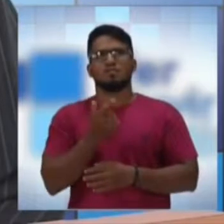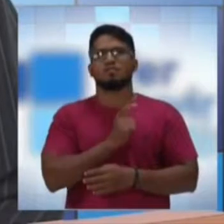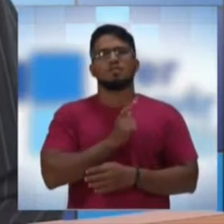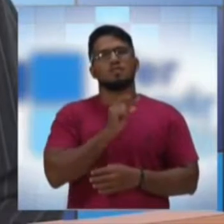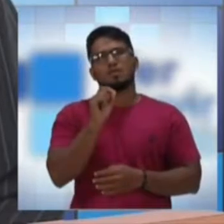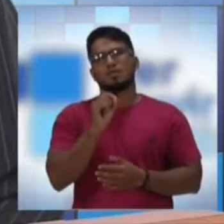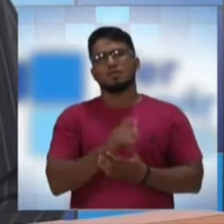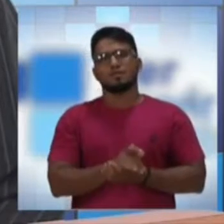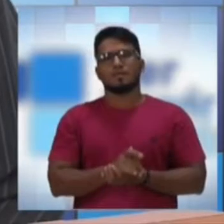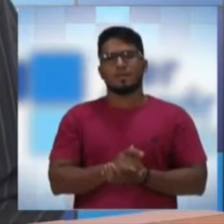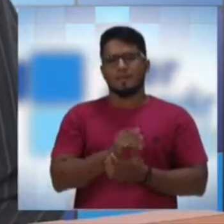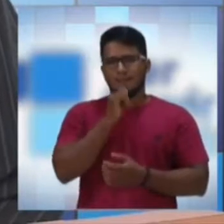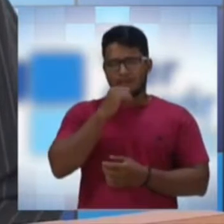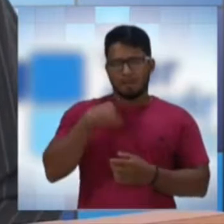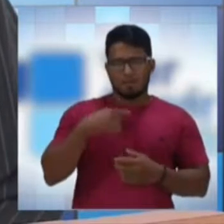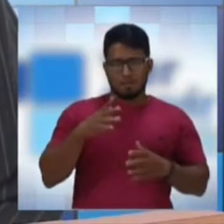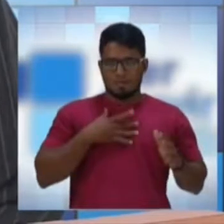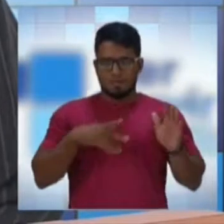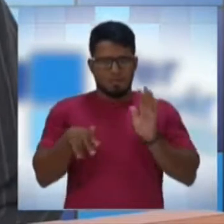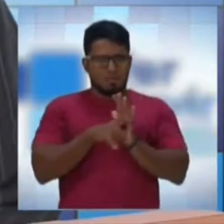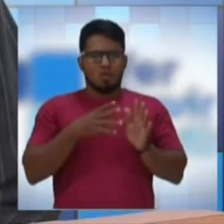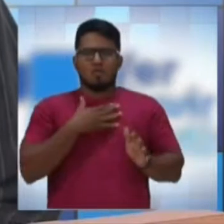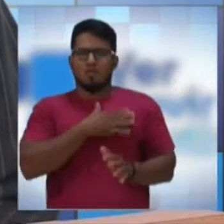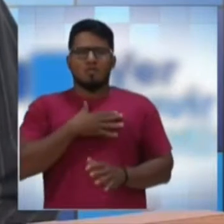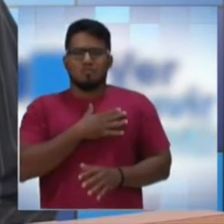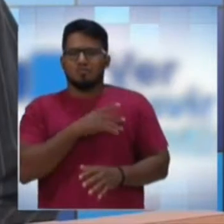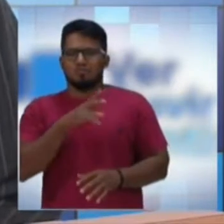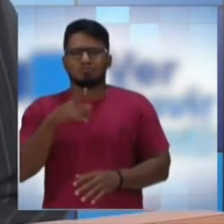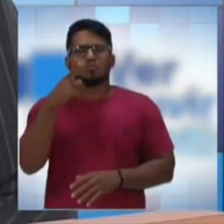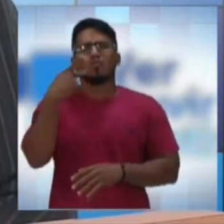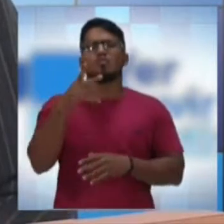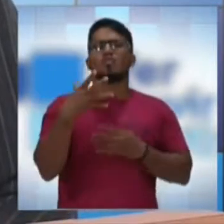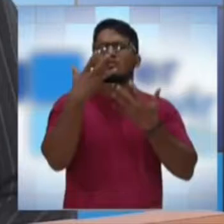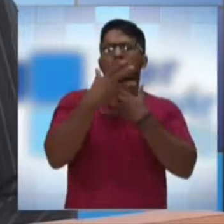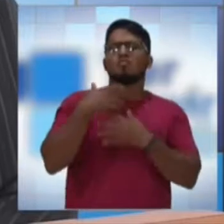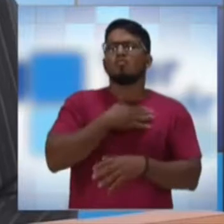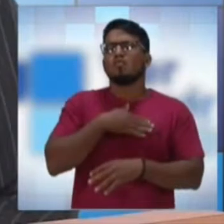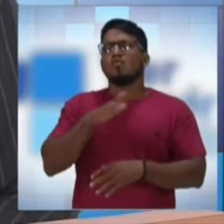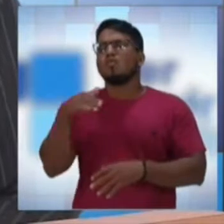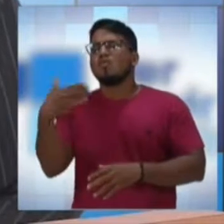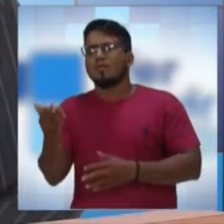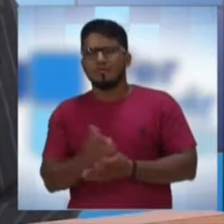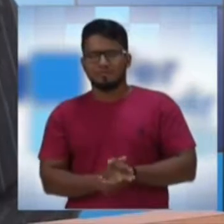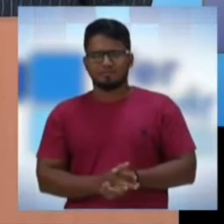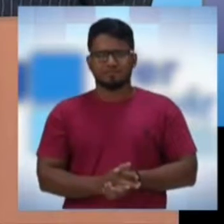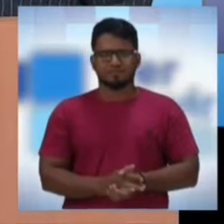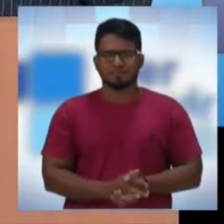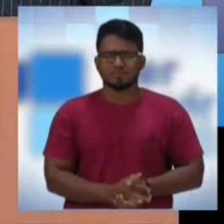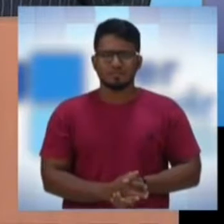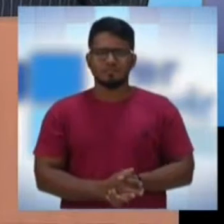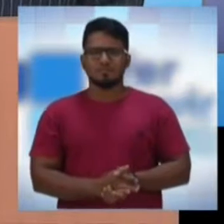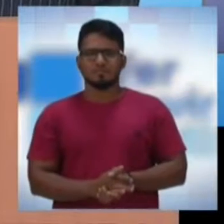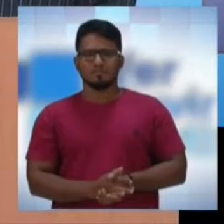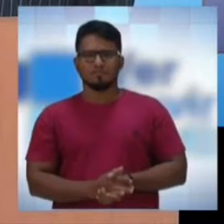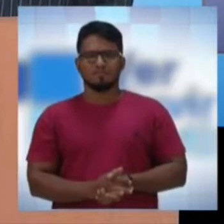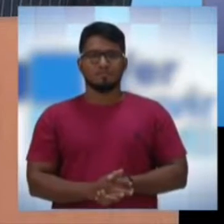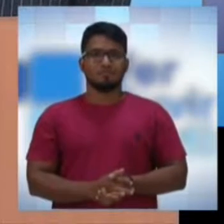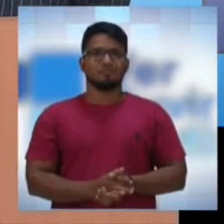tem... eu, particularmente, tenho as minhas preferências. E você, quais são as suas?